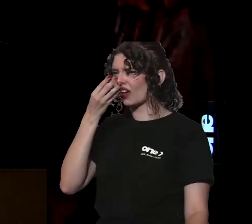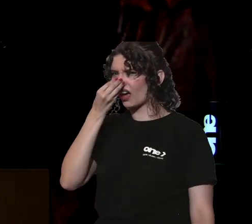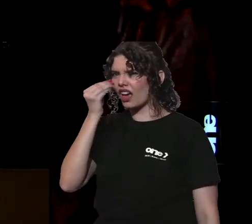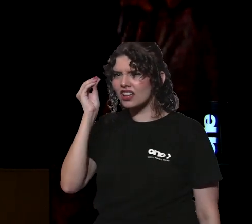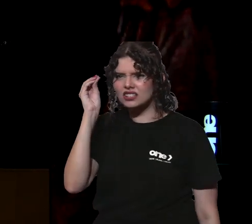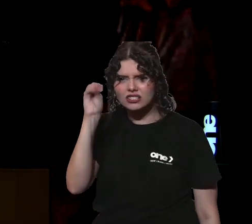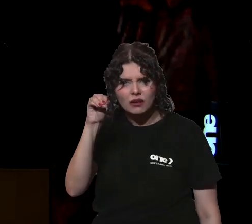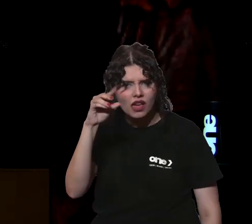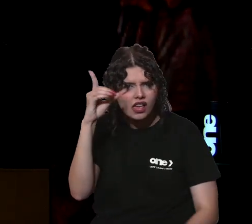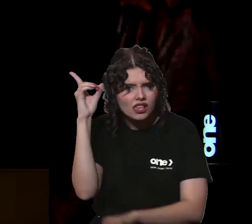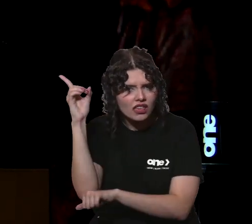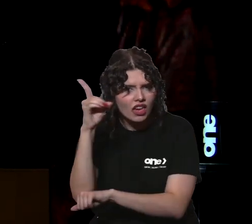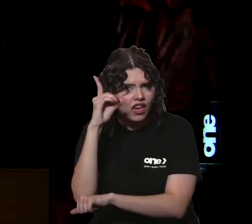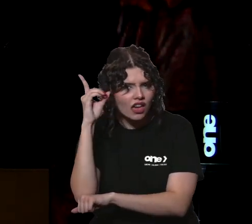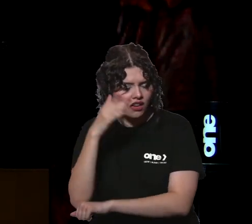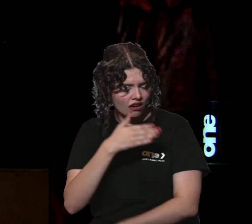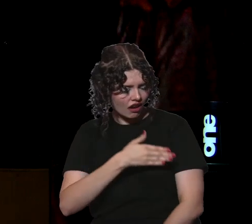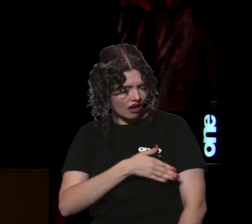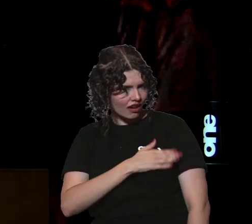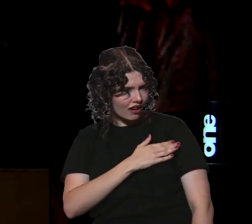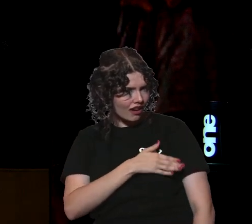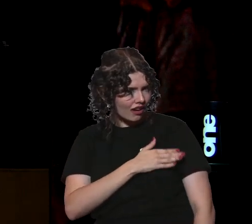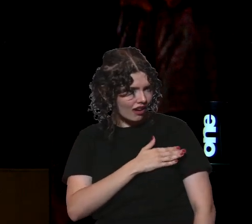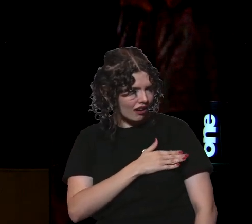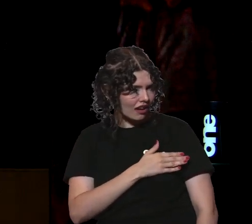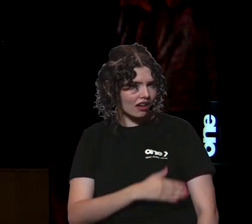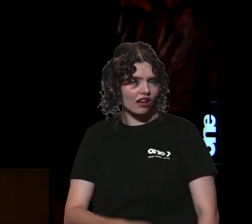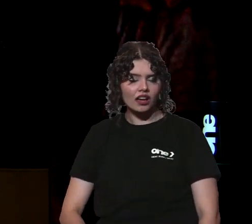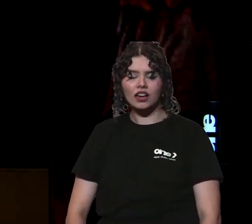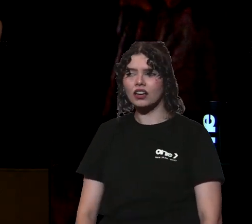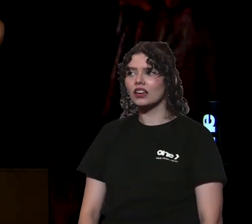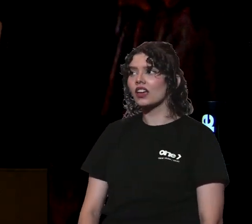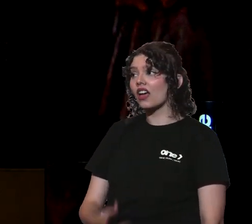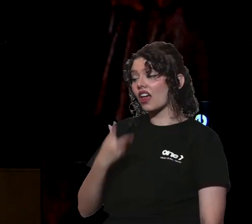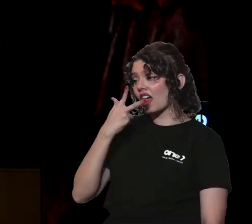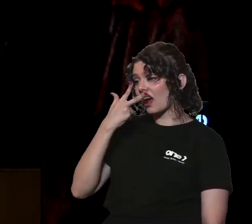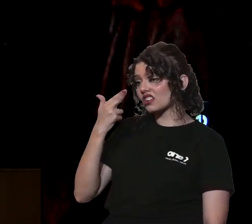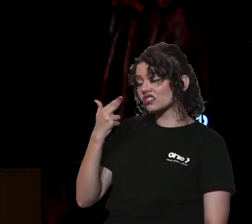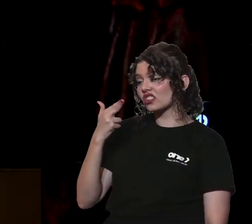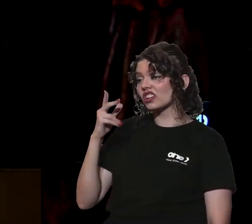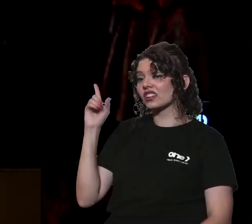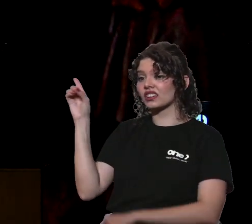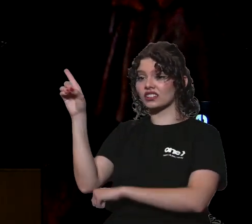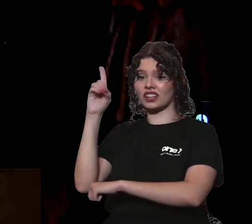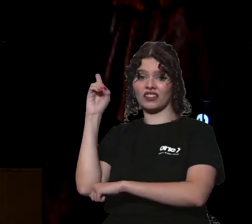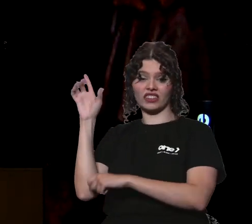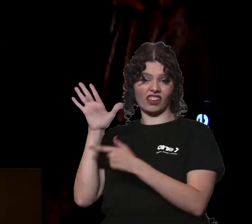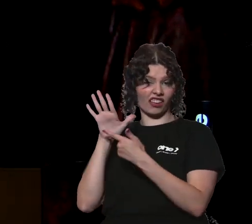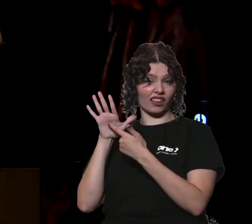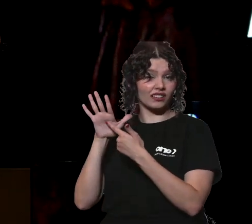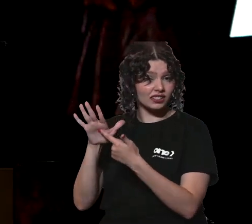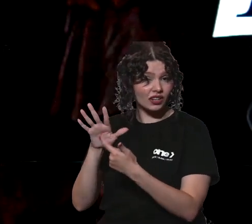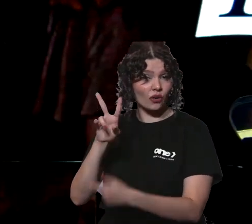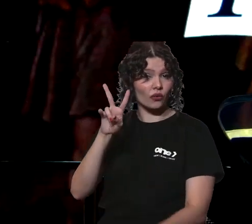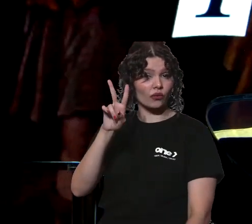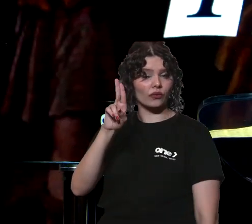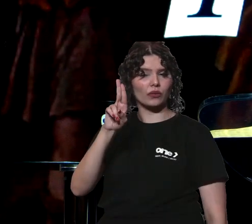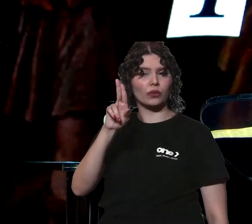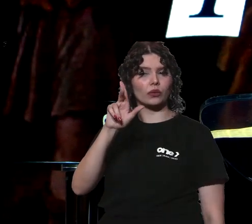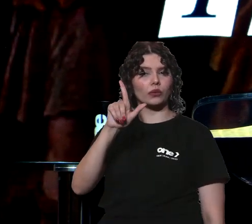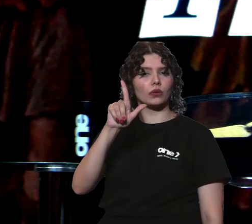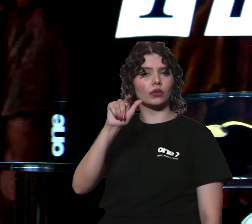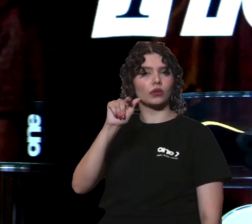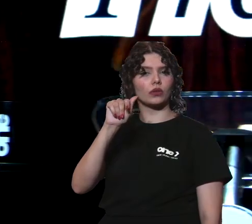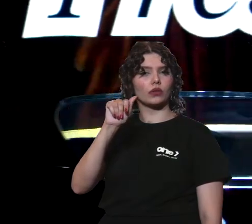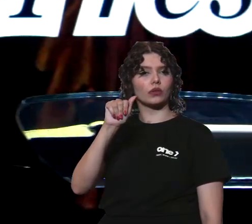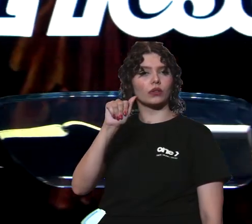despreza Davi em seu coração. Ela achou que Davi estava sendo vulgar demais. A gente leu isso no texto.